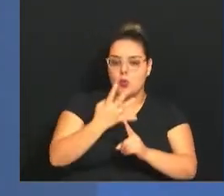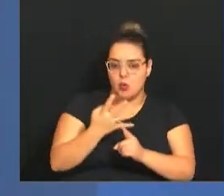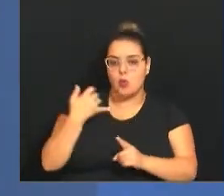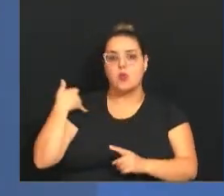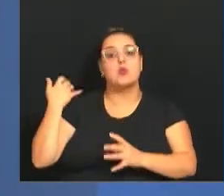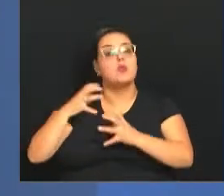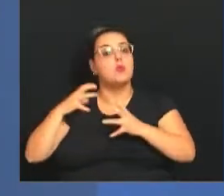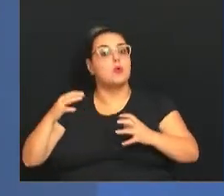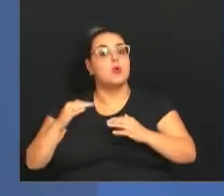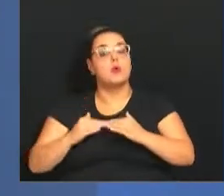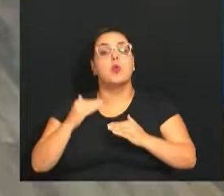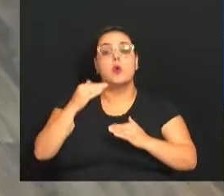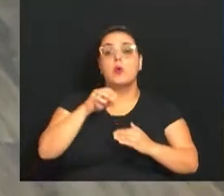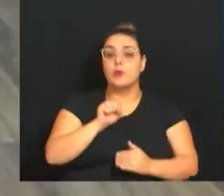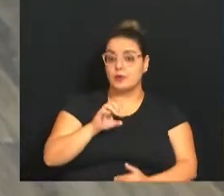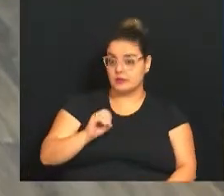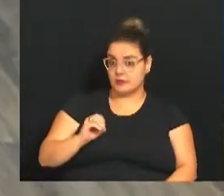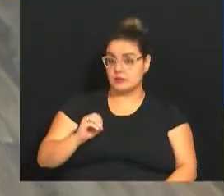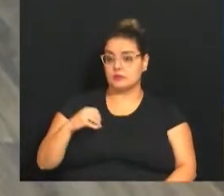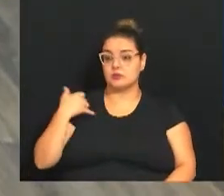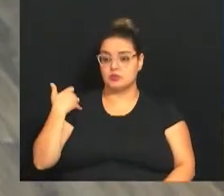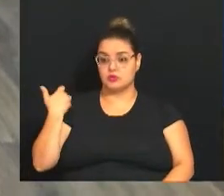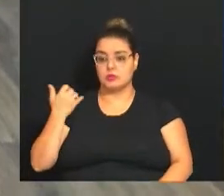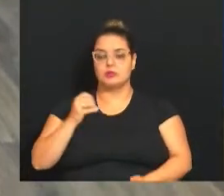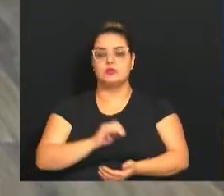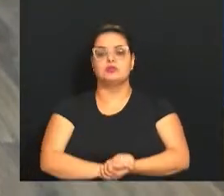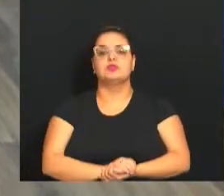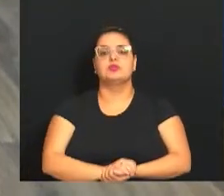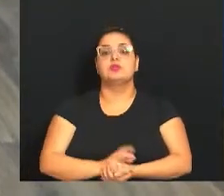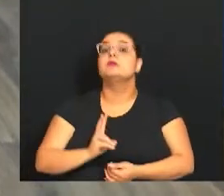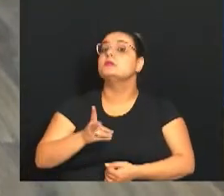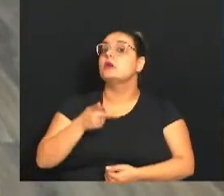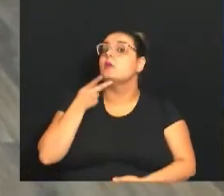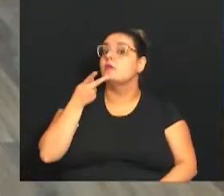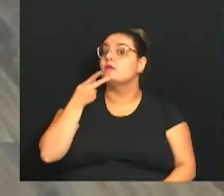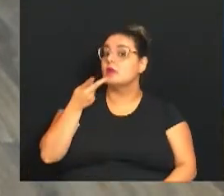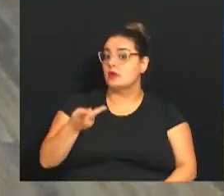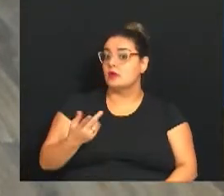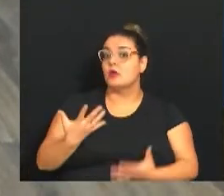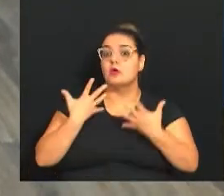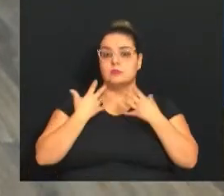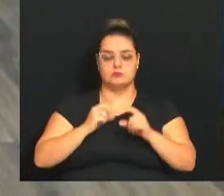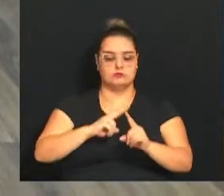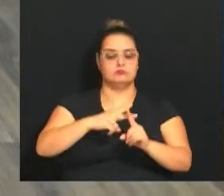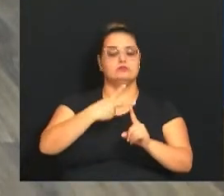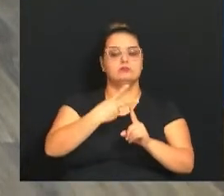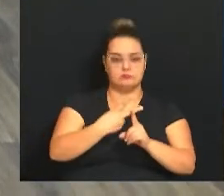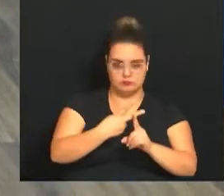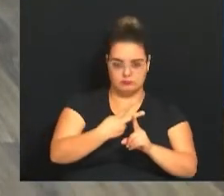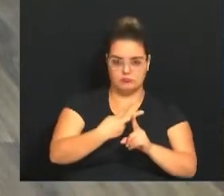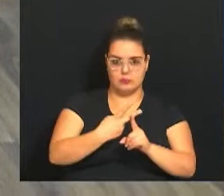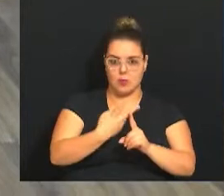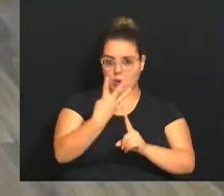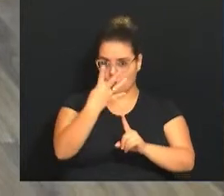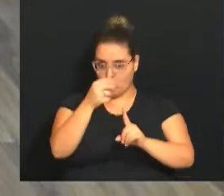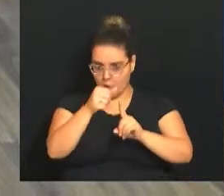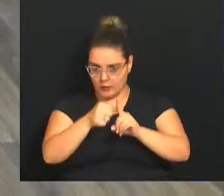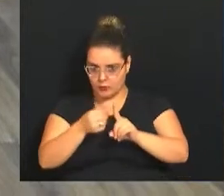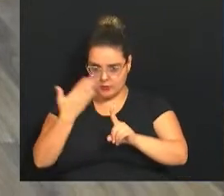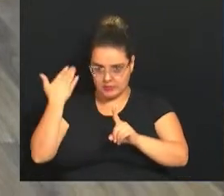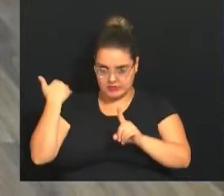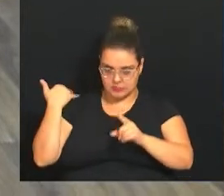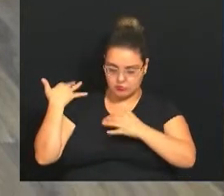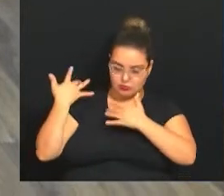idade a partir de 80 anos. E sempre reforçando aqui, você já recebeu a segunda dose há pelo menos 4 meses, você